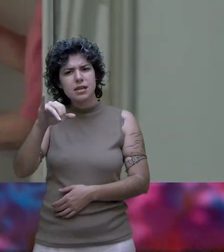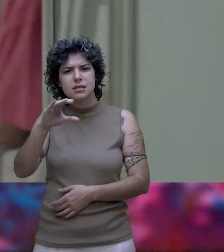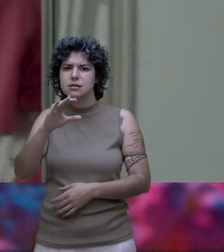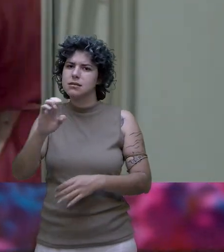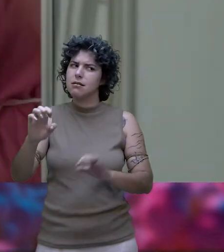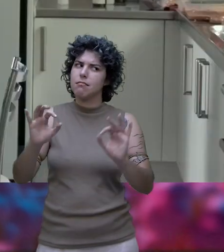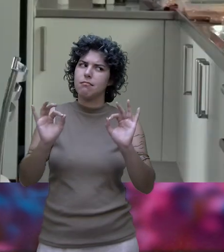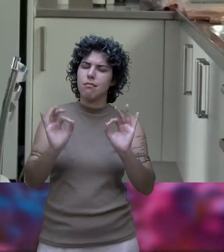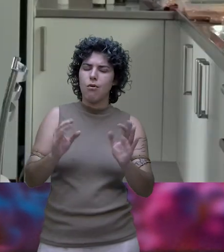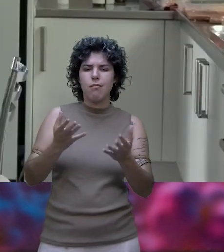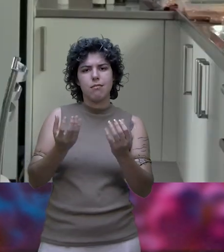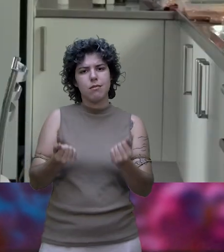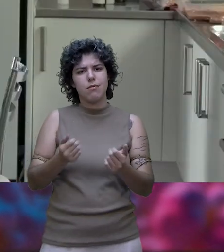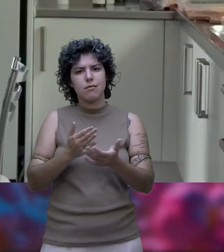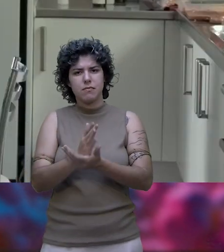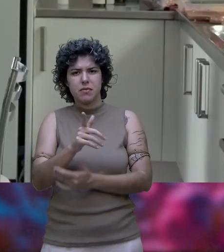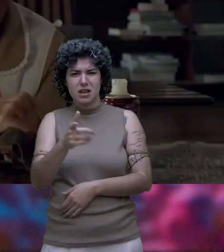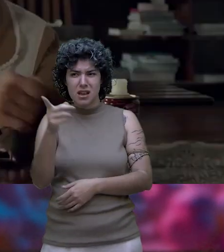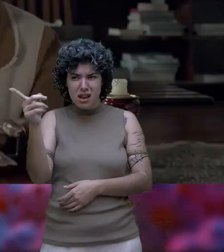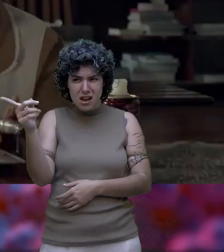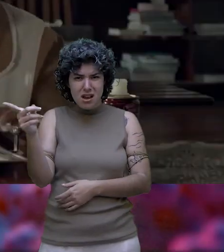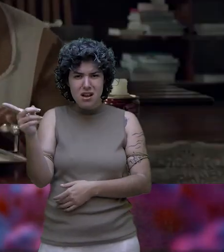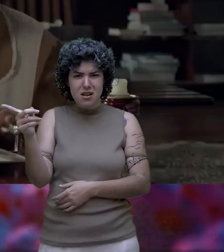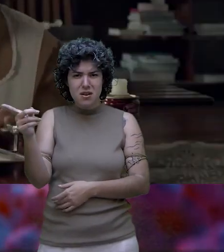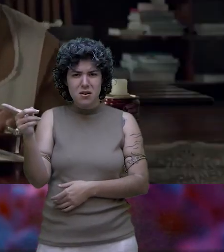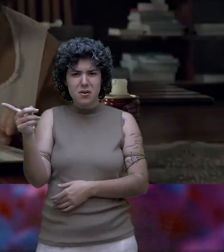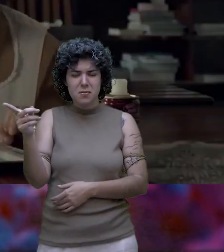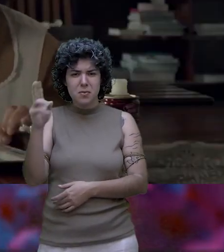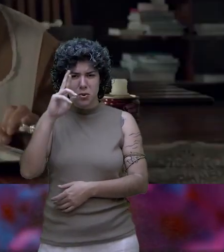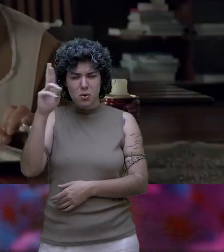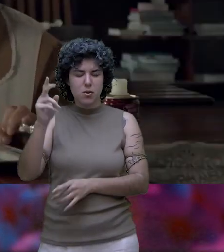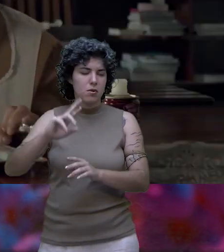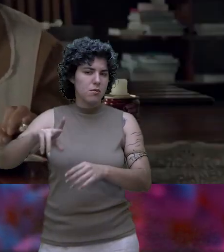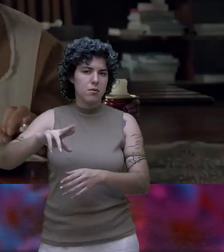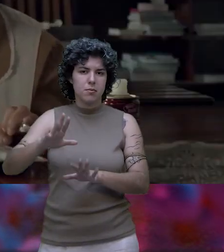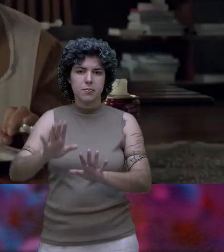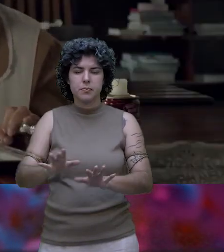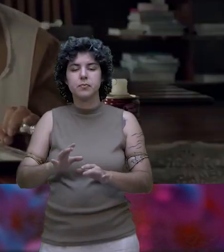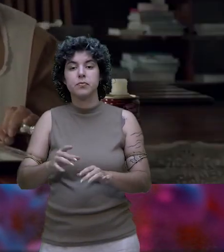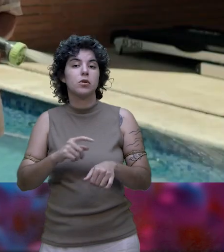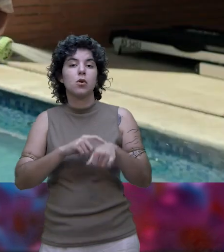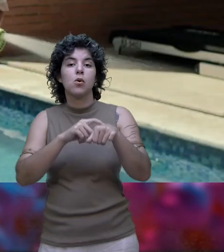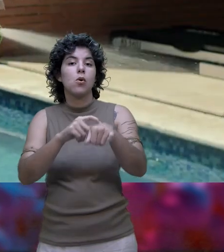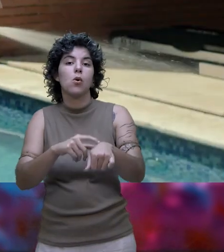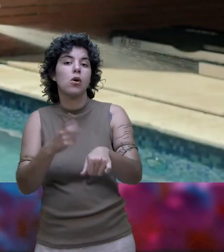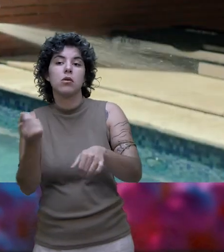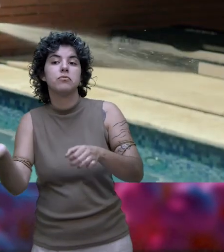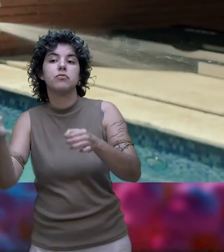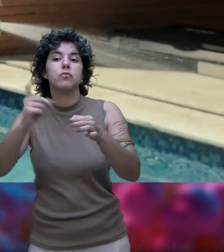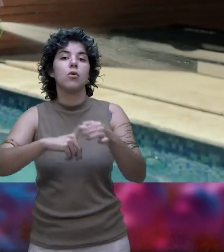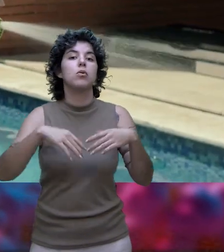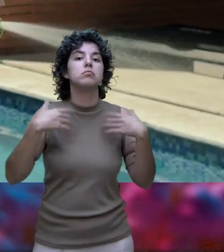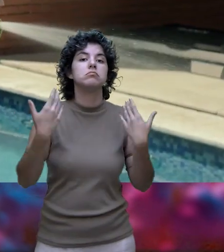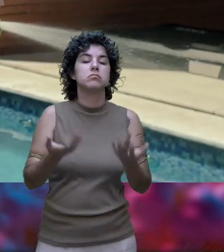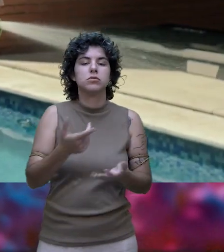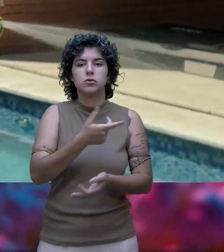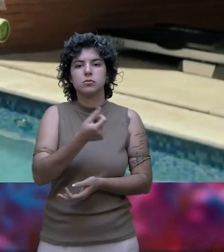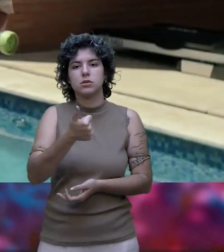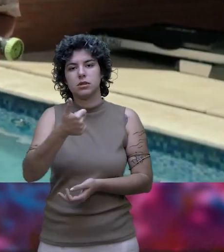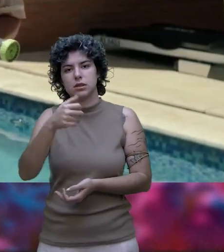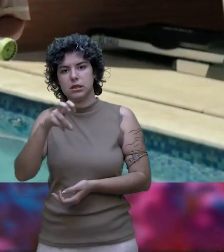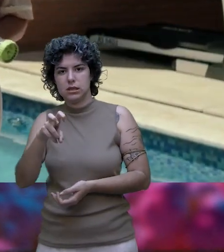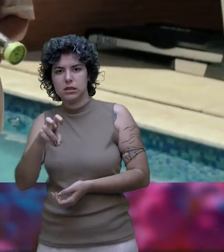dos patrões? Eles não são meus patrões, não. Já a Que Horas Ela Volta, de 2015, Val é mãe, mas sua história é